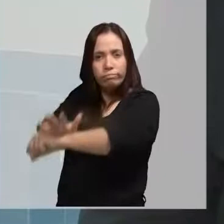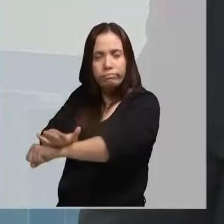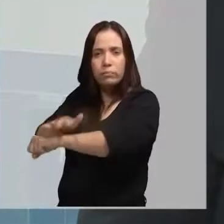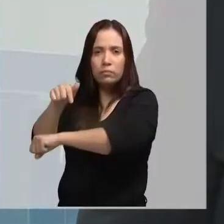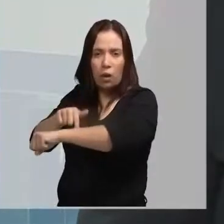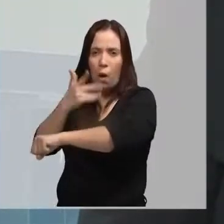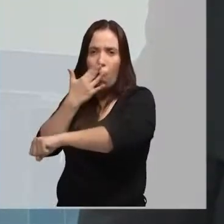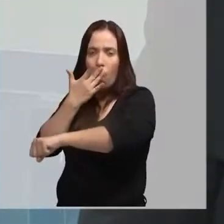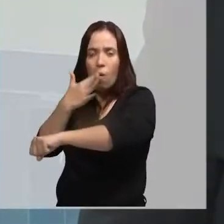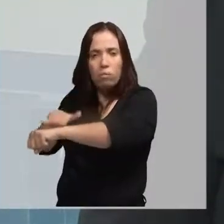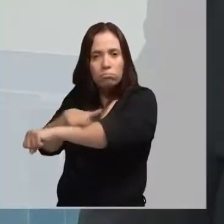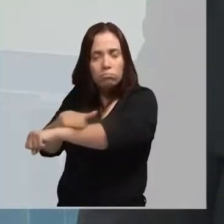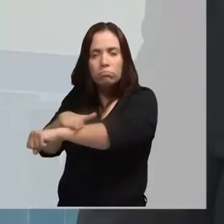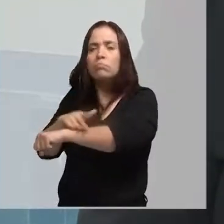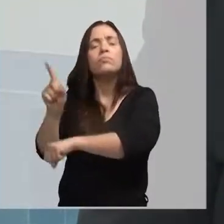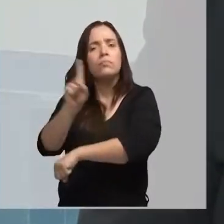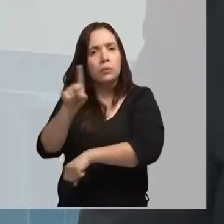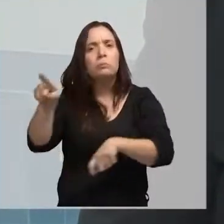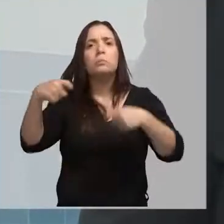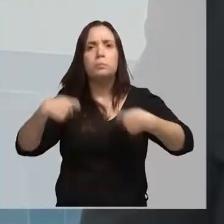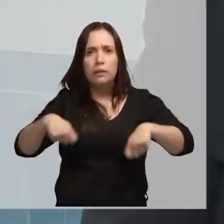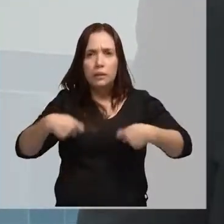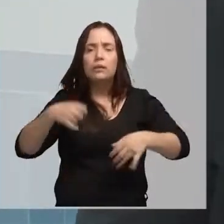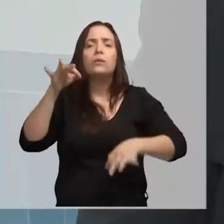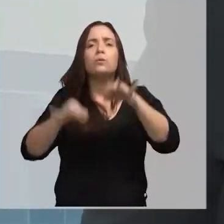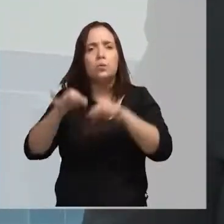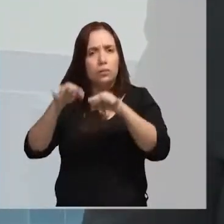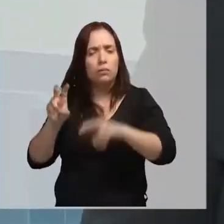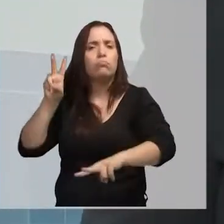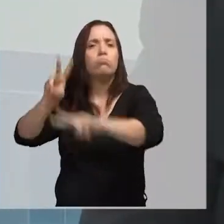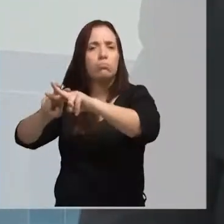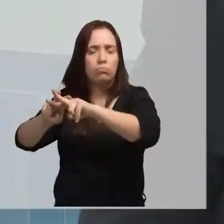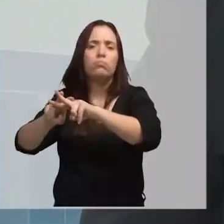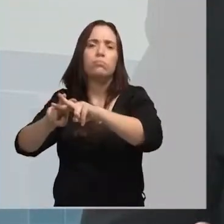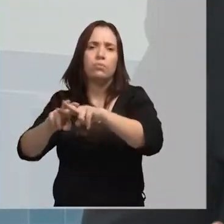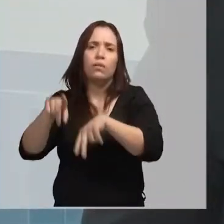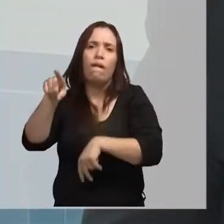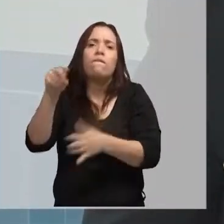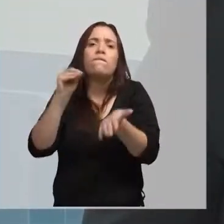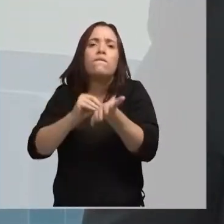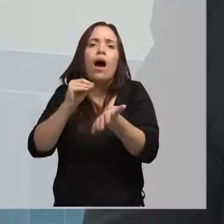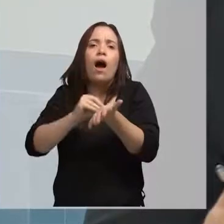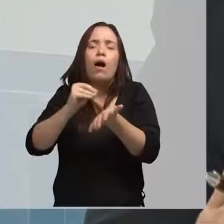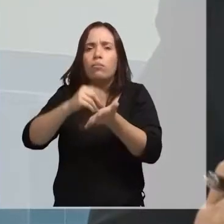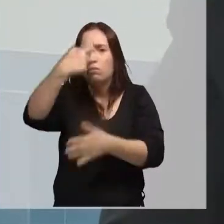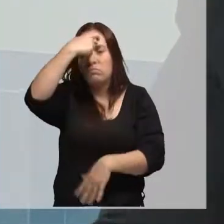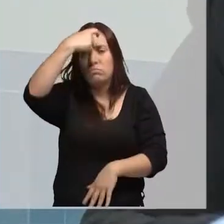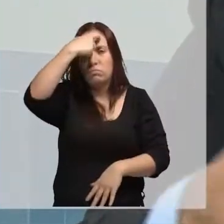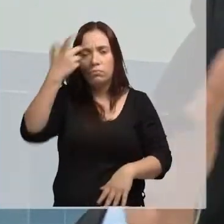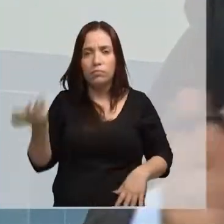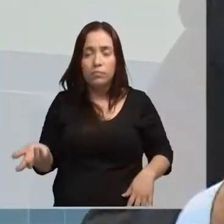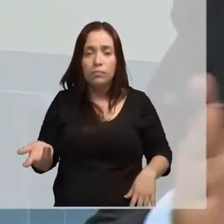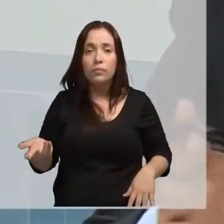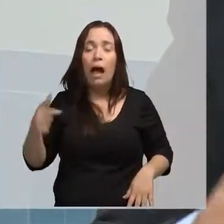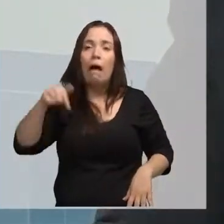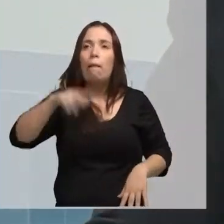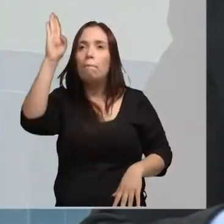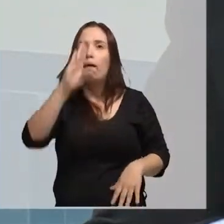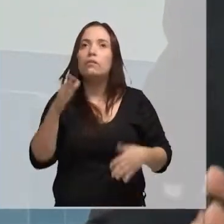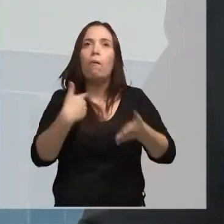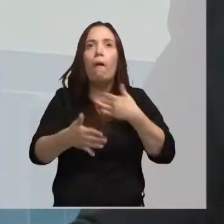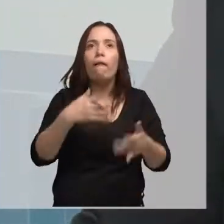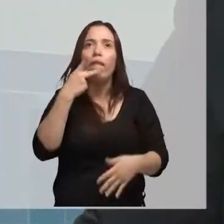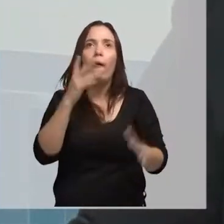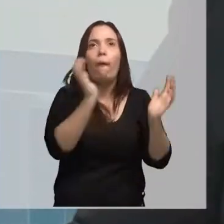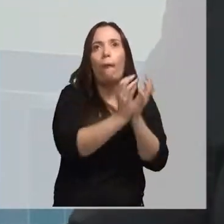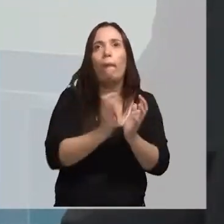merece sofrer na justiça essa ignorância que ele carrega com ele. Penalidade. Perfeito. No Brasil é porque bota esquerda, direita, e isso não tem